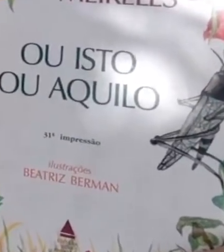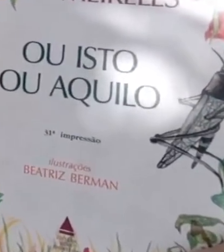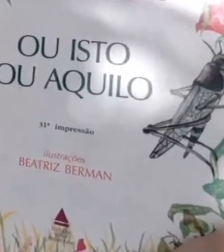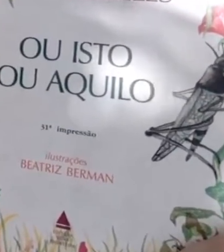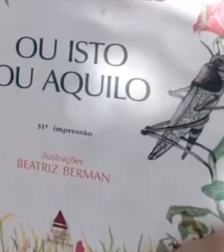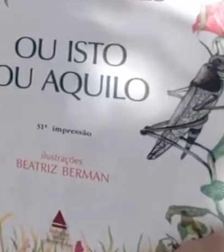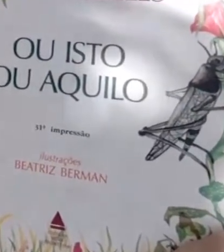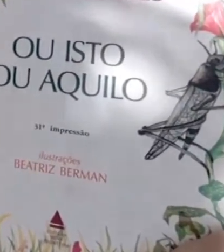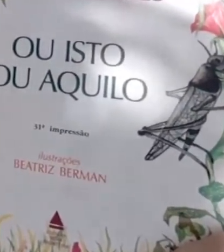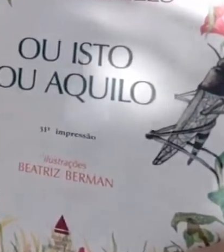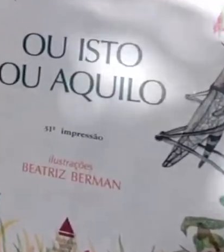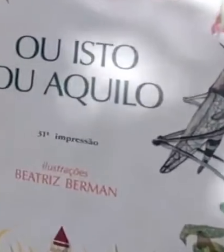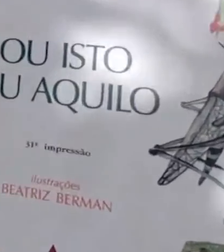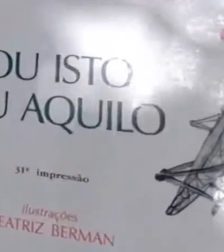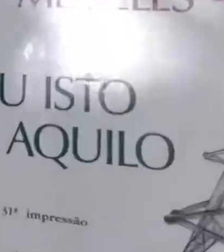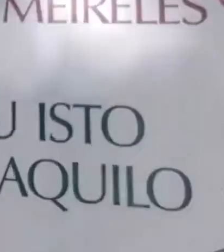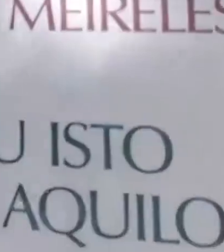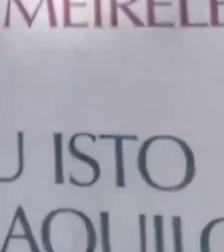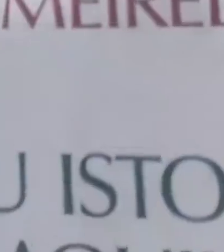ver.